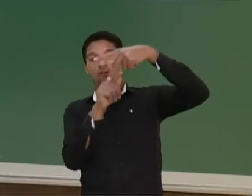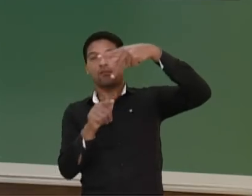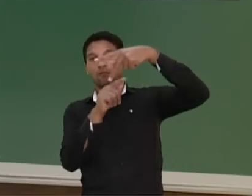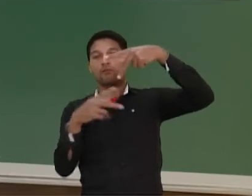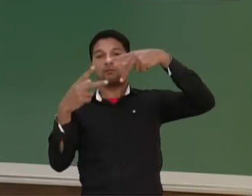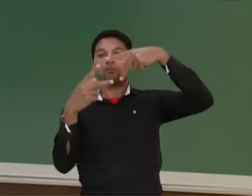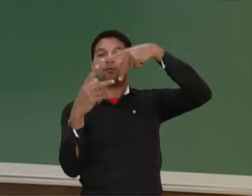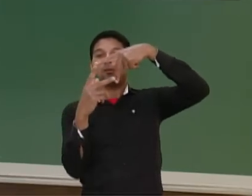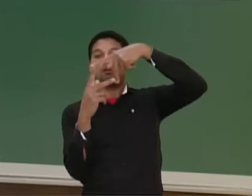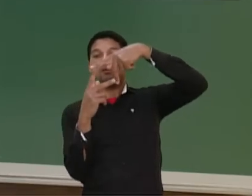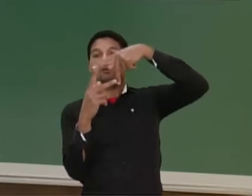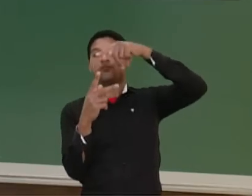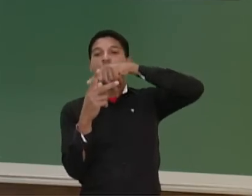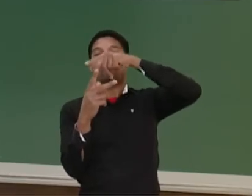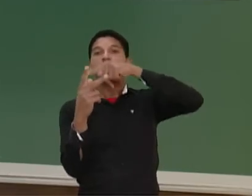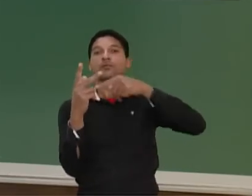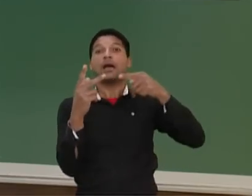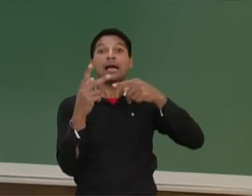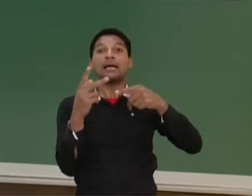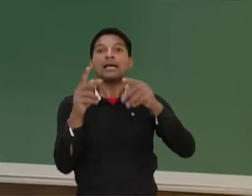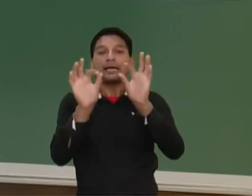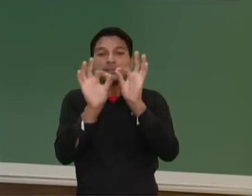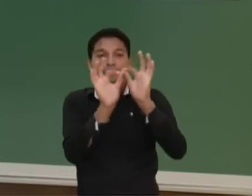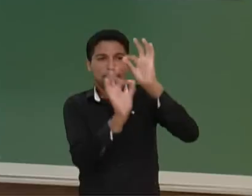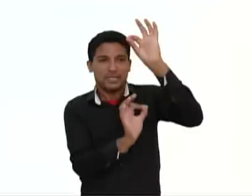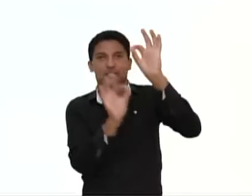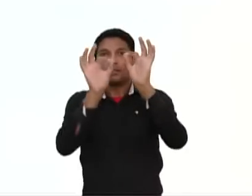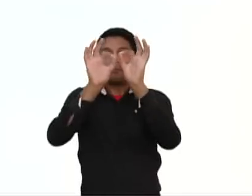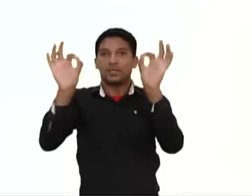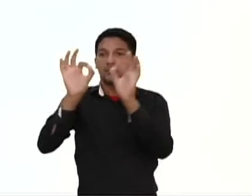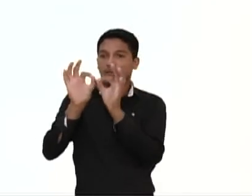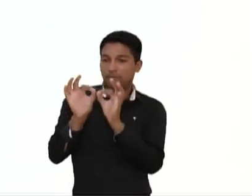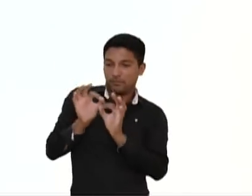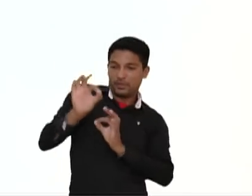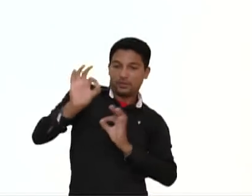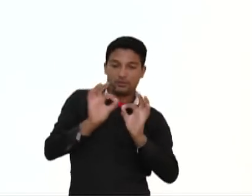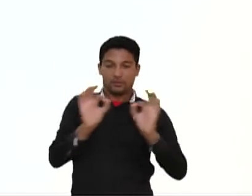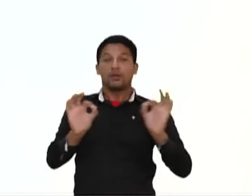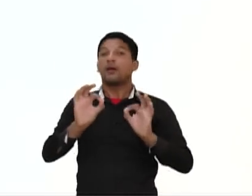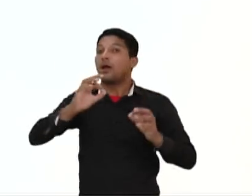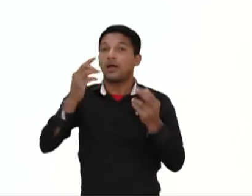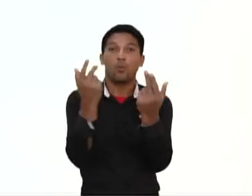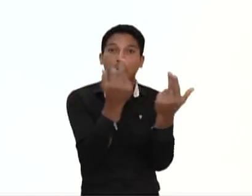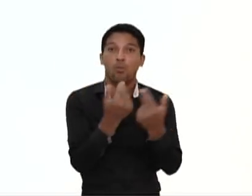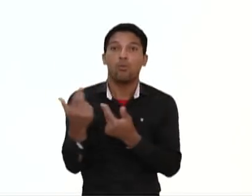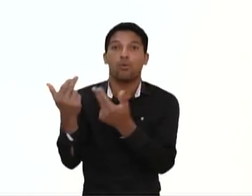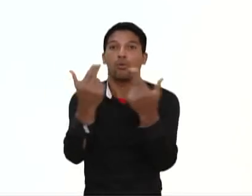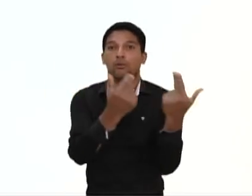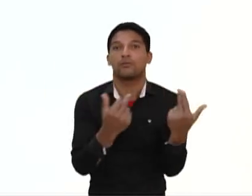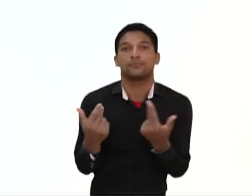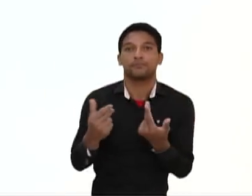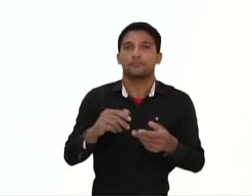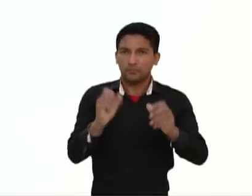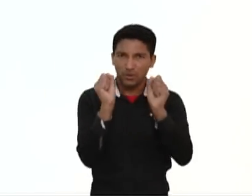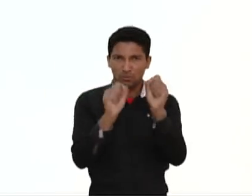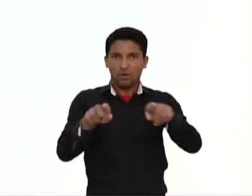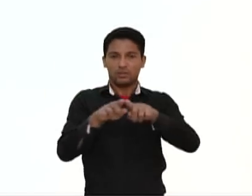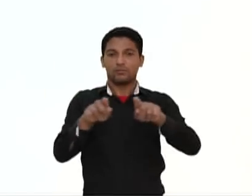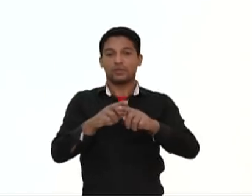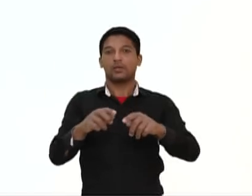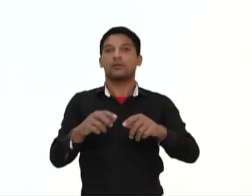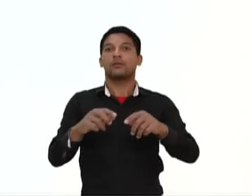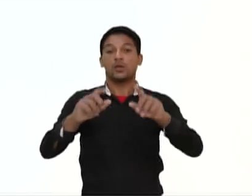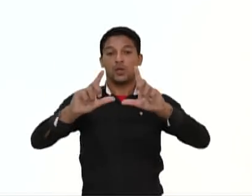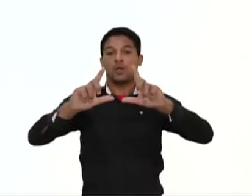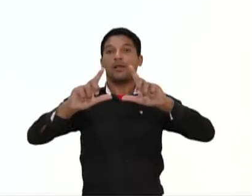as medidas de todos os lados é a mesma. Então, o quadrado é retângulo? Sim. Posso dizer o contrário? Que todo retângulo é um quadrado?